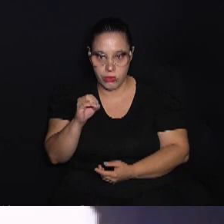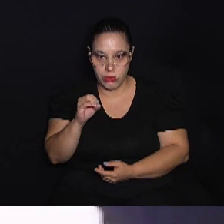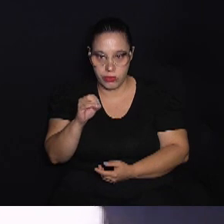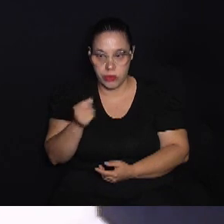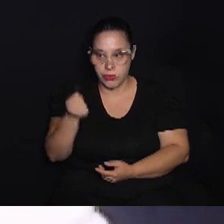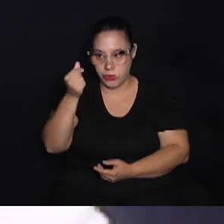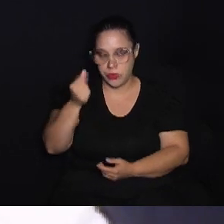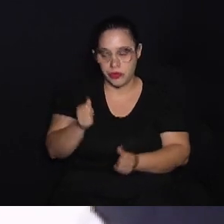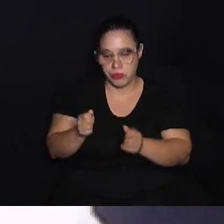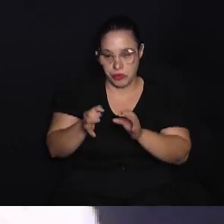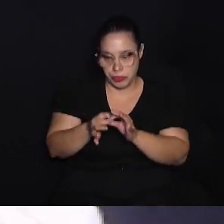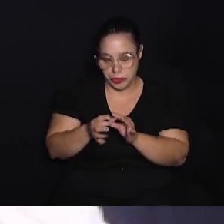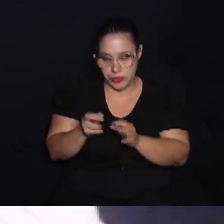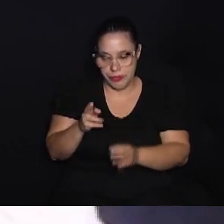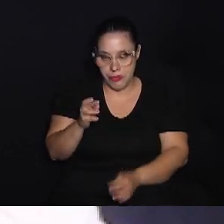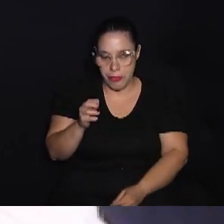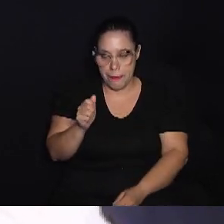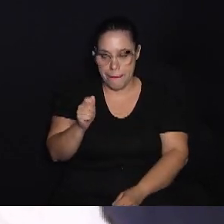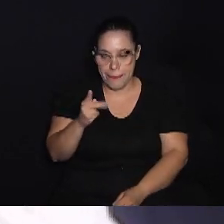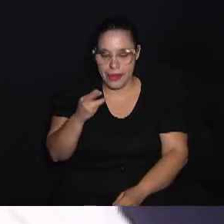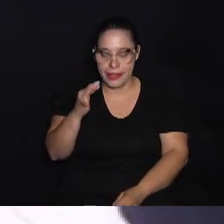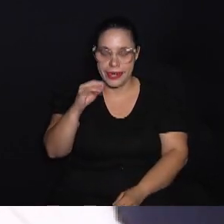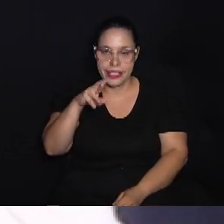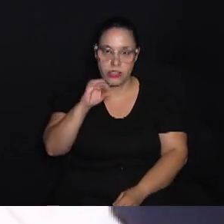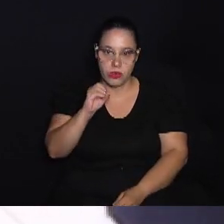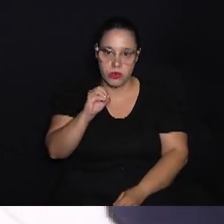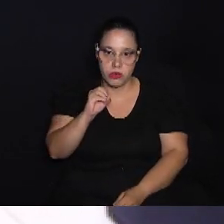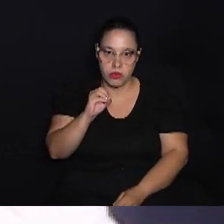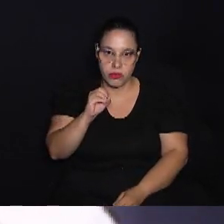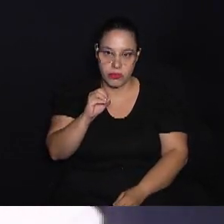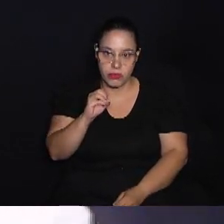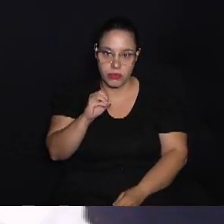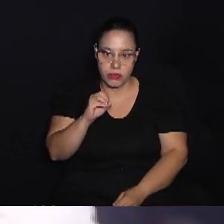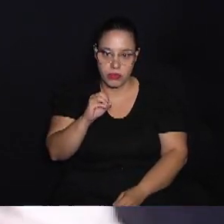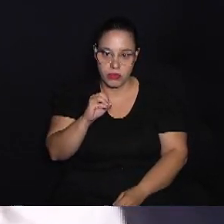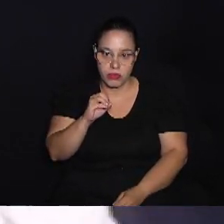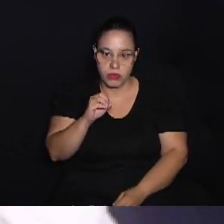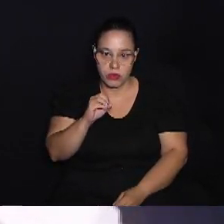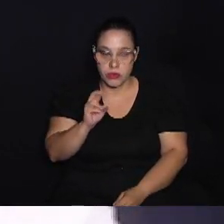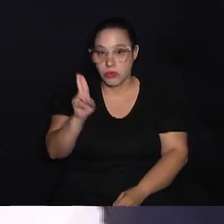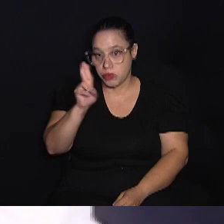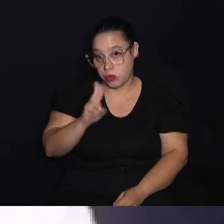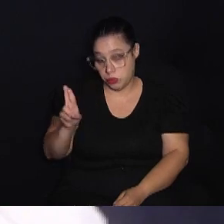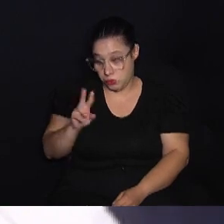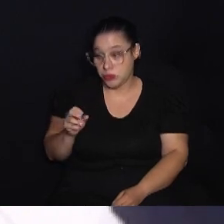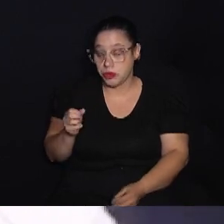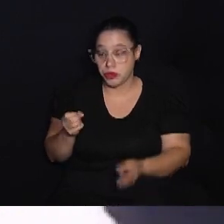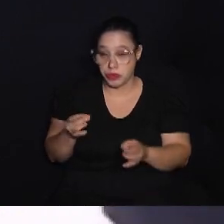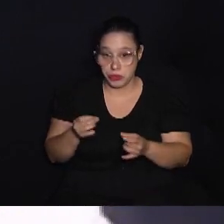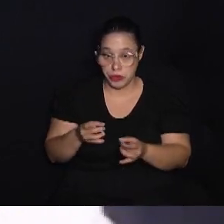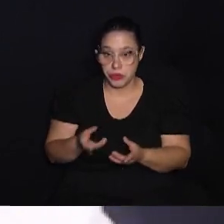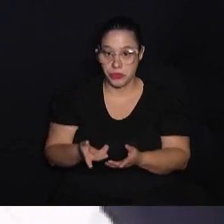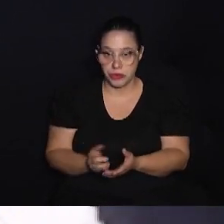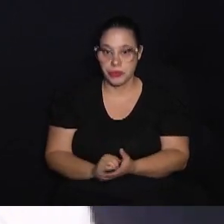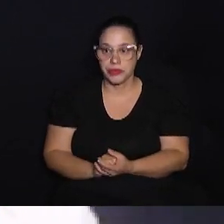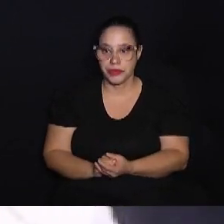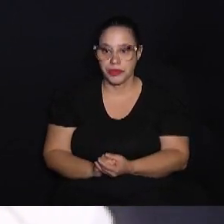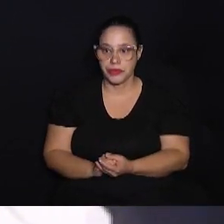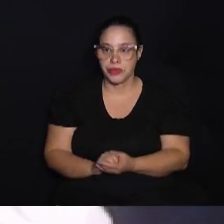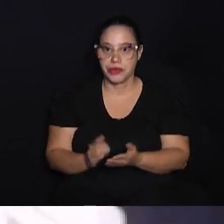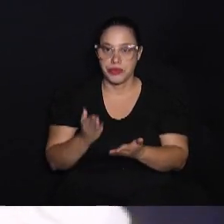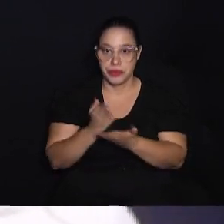Exatamente. O eletroeletrônico ele tem esse valor agregado, né? A Abre como uma associação sem fins lucrativos,